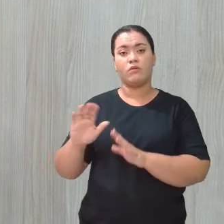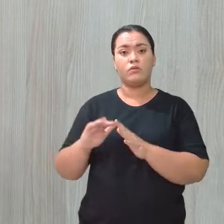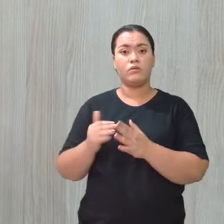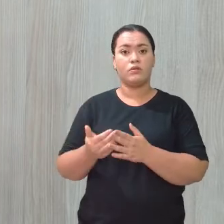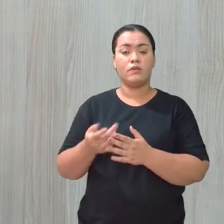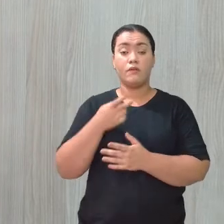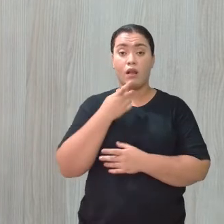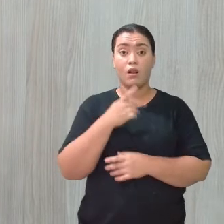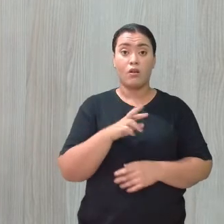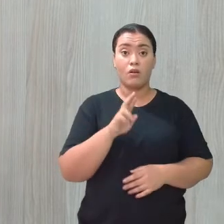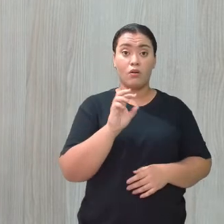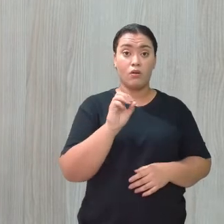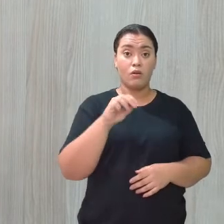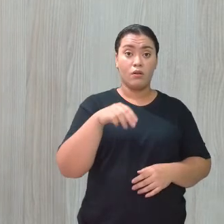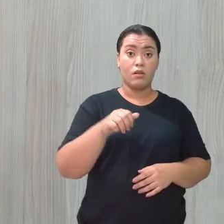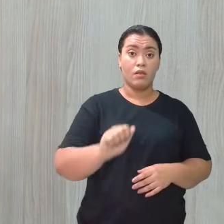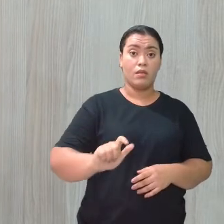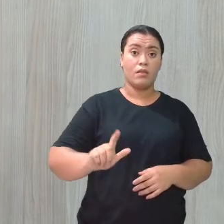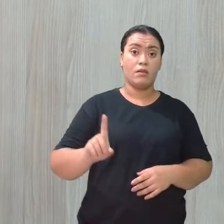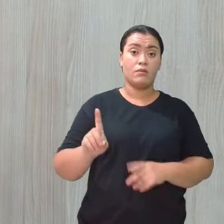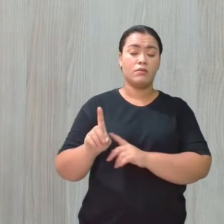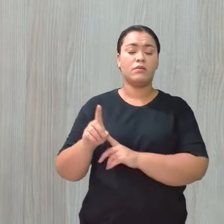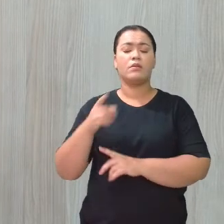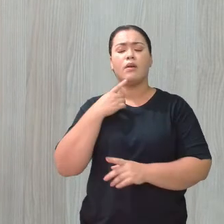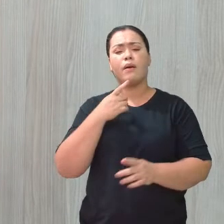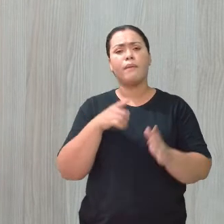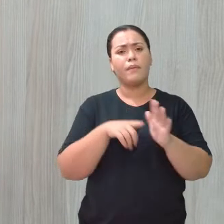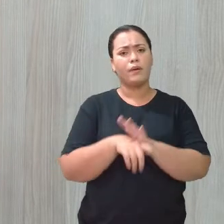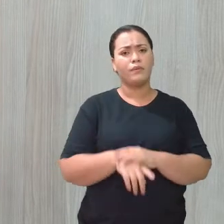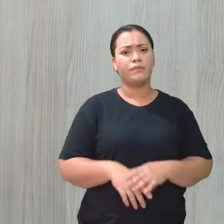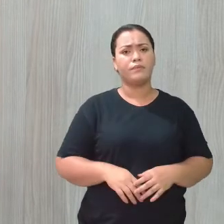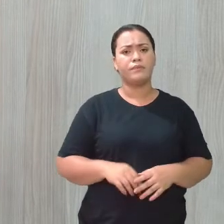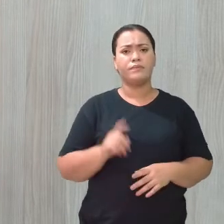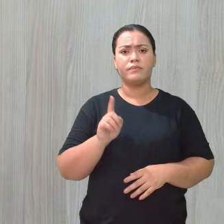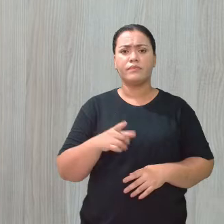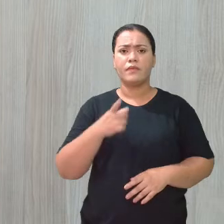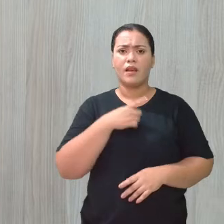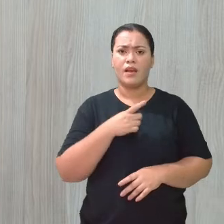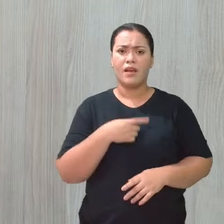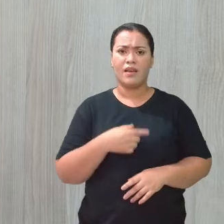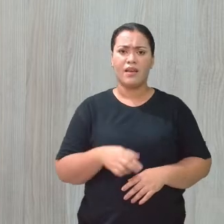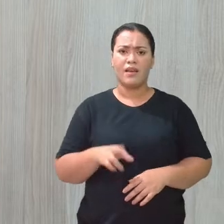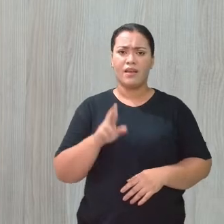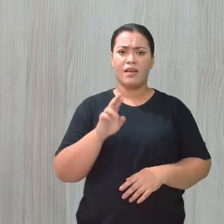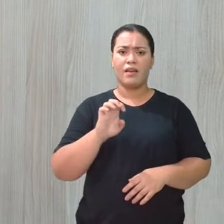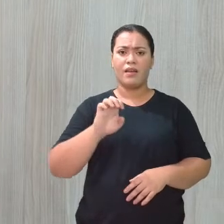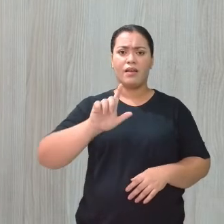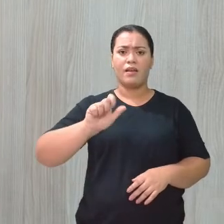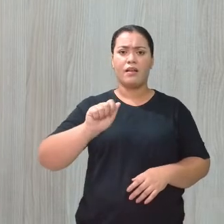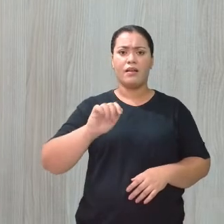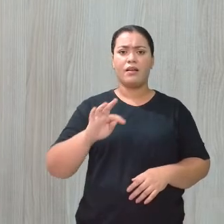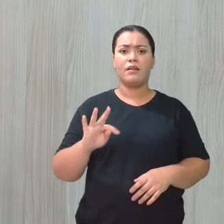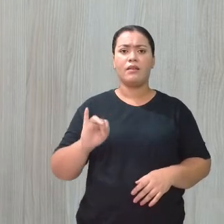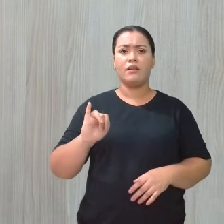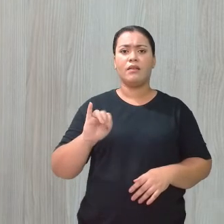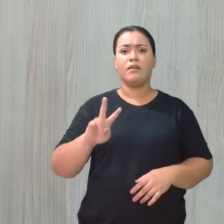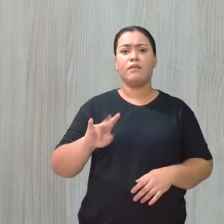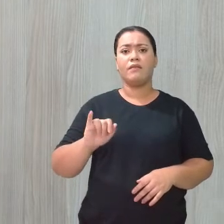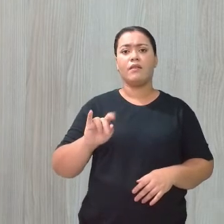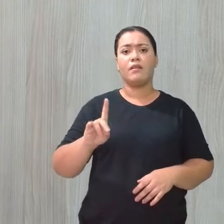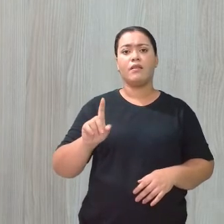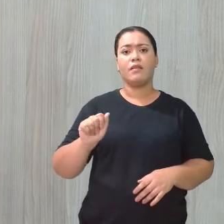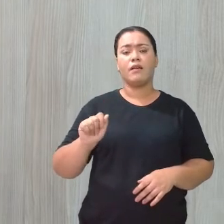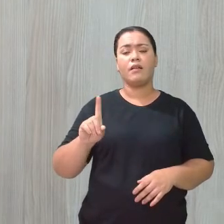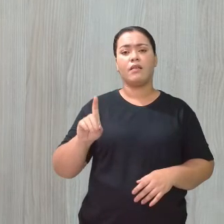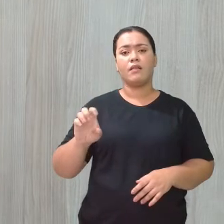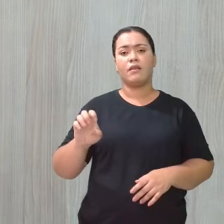traz aí para a gente um questionamento, professora Cláudia. Ele diz, isso envolve a relatividade? Né? Ele está perguntando se